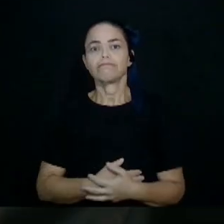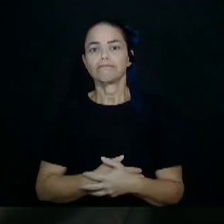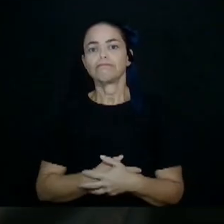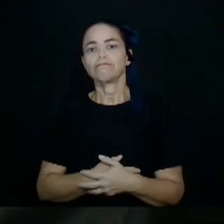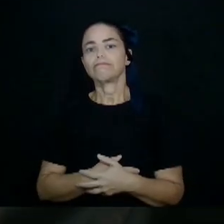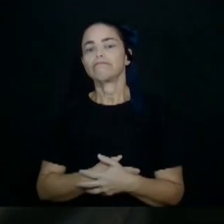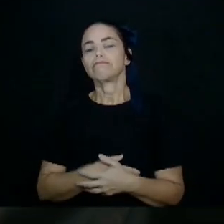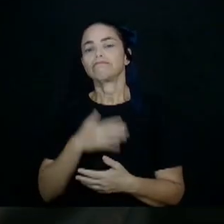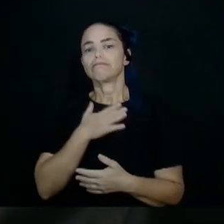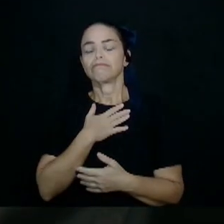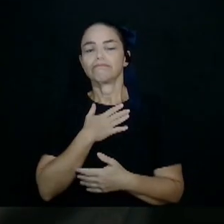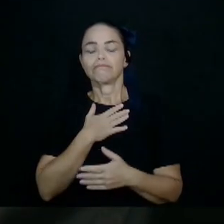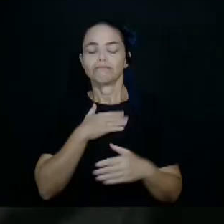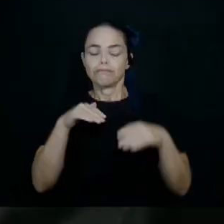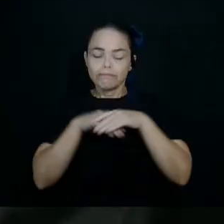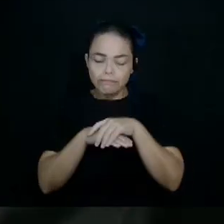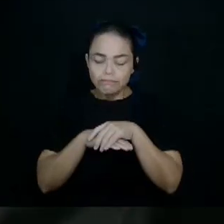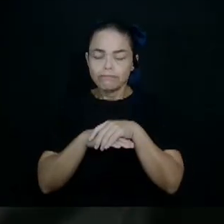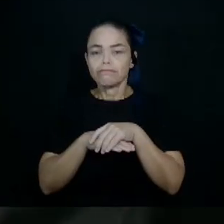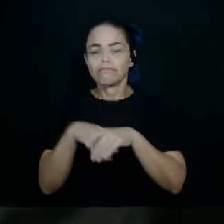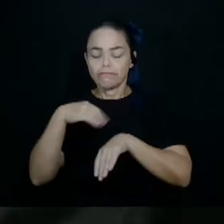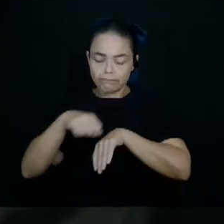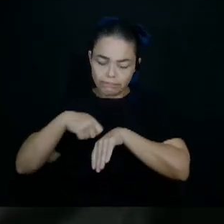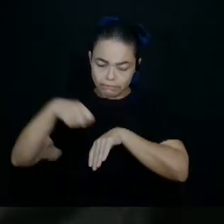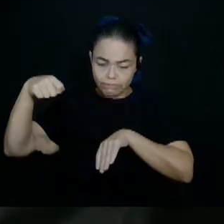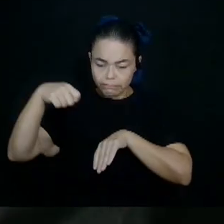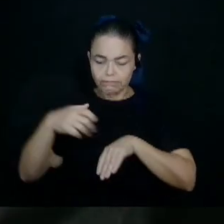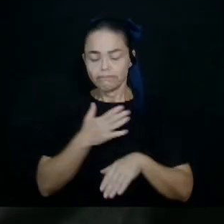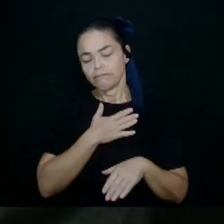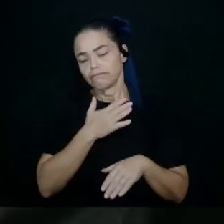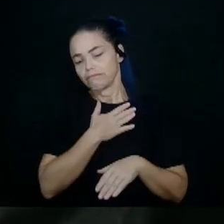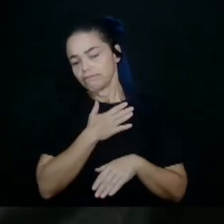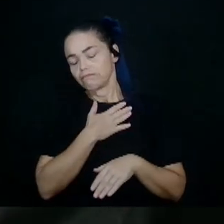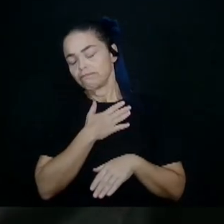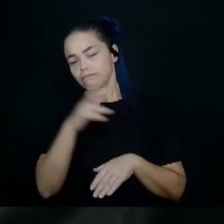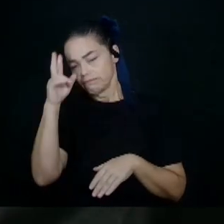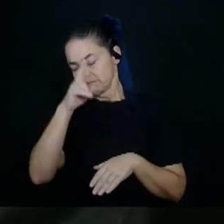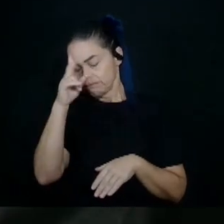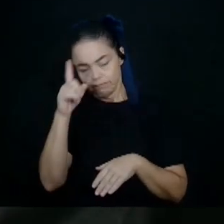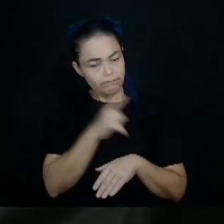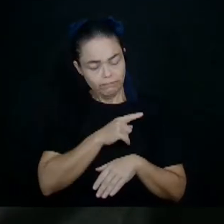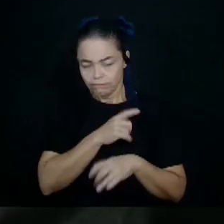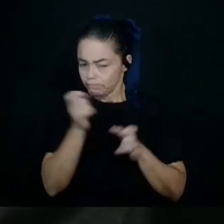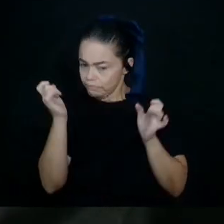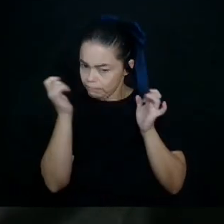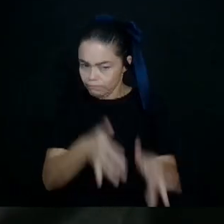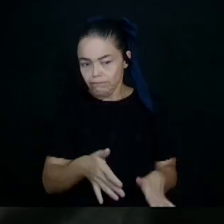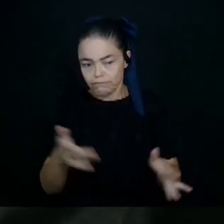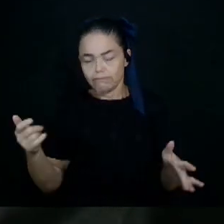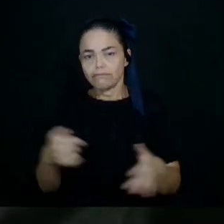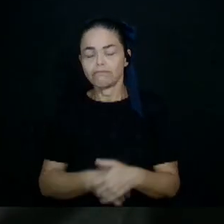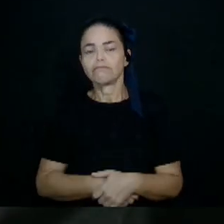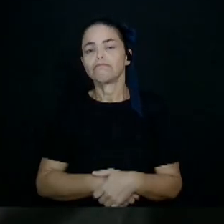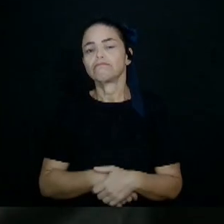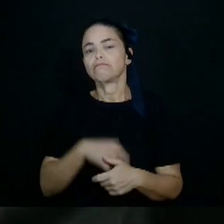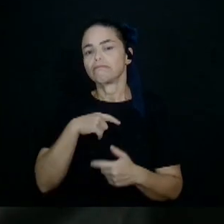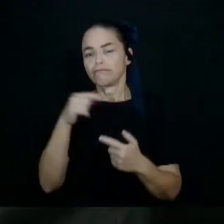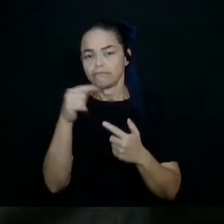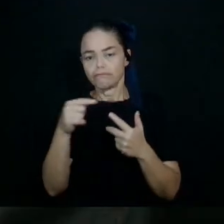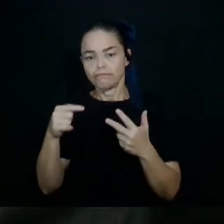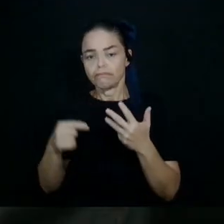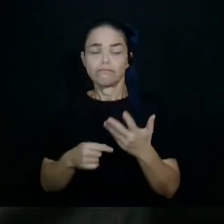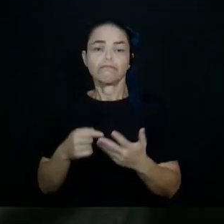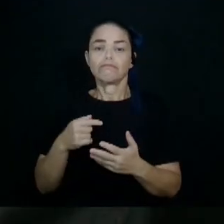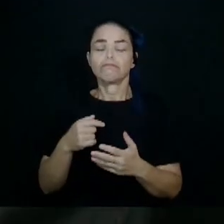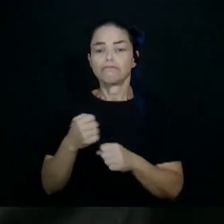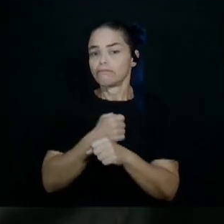um sapato faz parte da minha identidade, faz parte da minha história, eu não vou descartá-lo. E aí tem 3, 4 anos que eu nem olho para